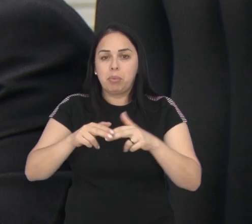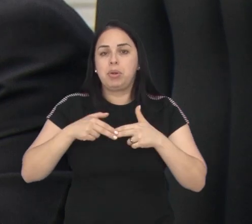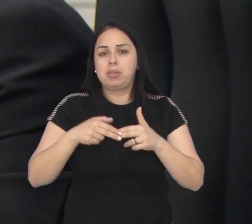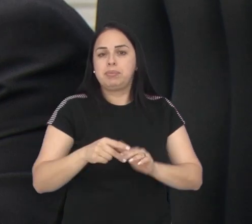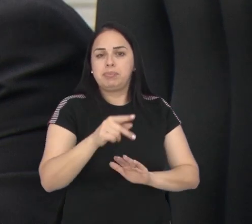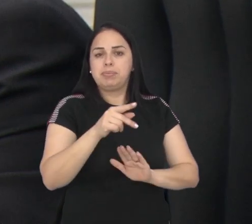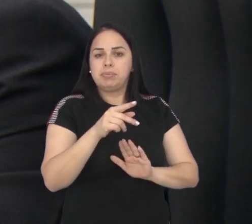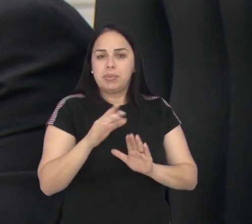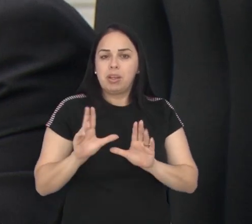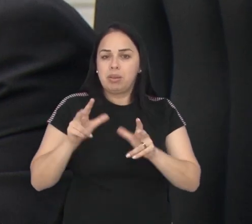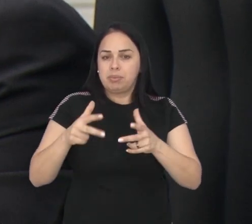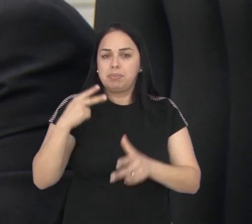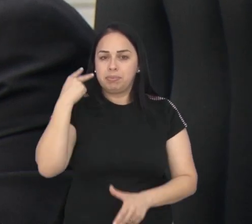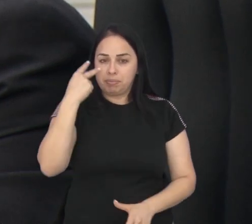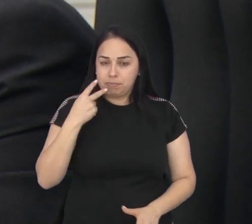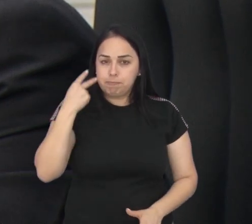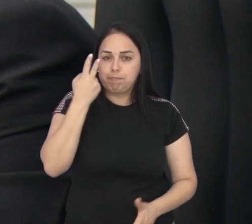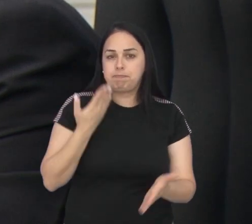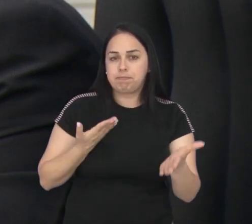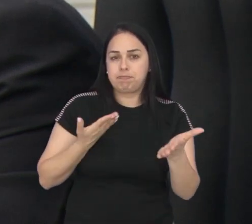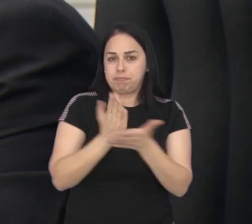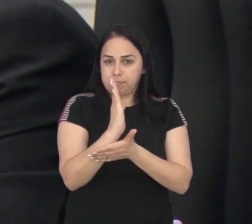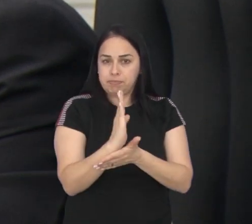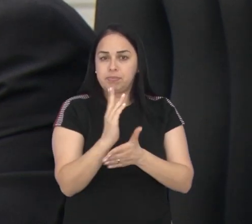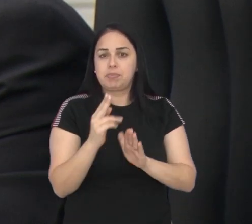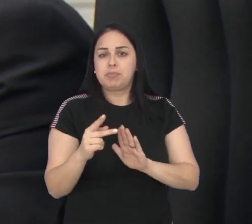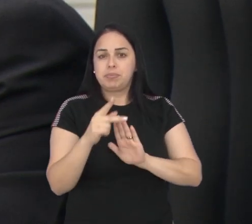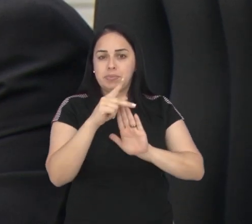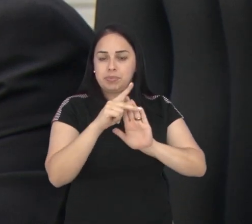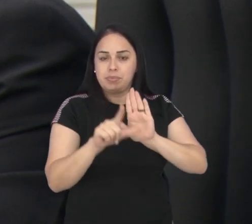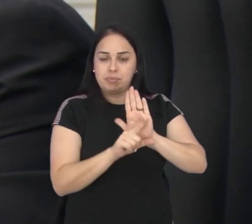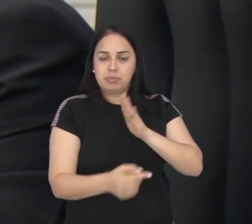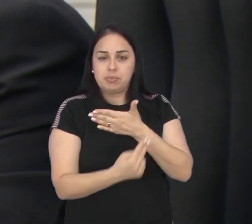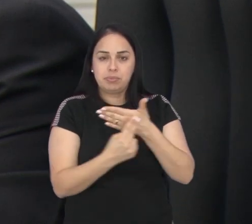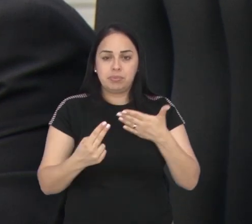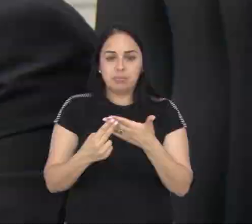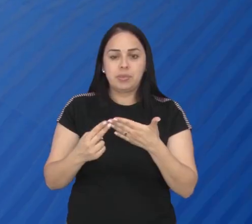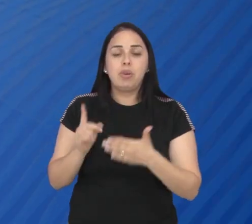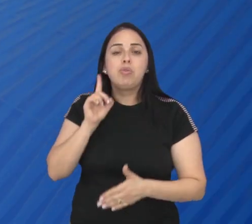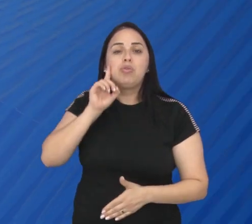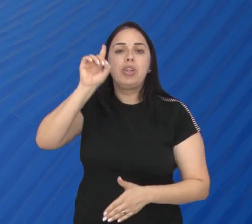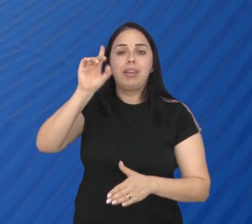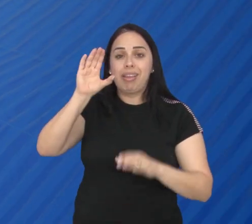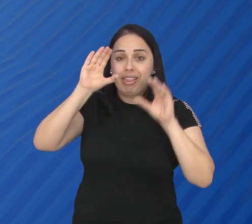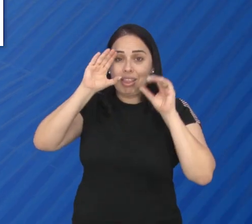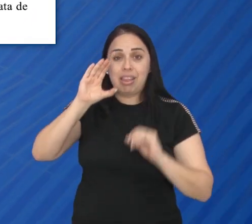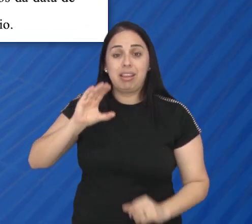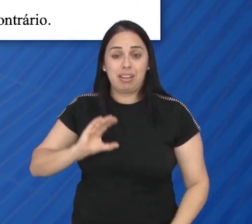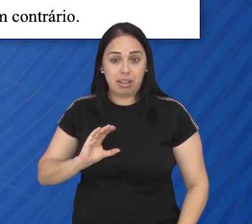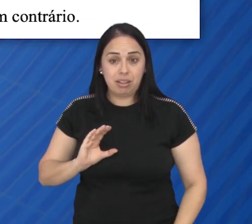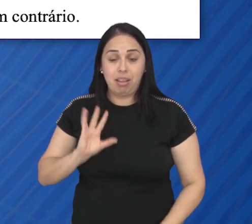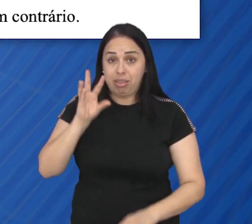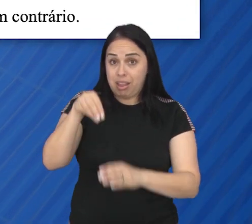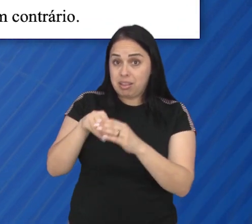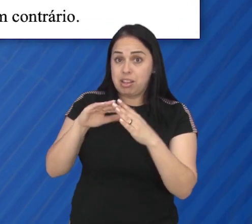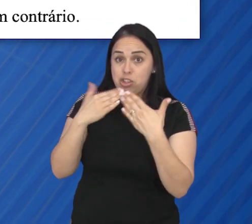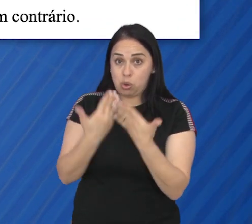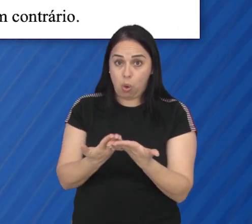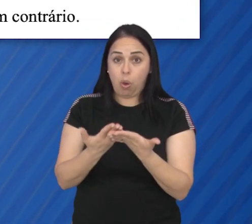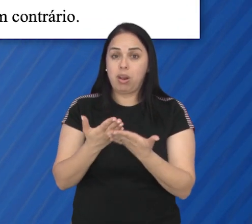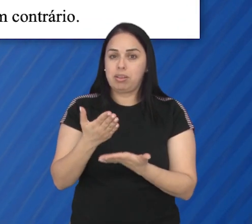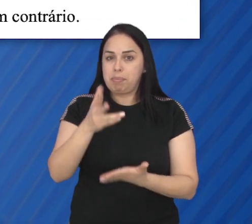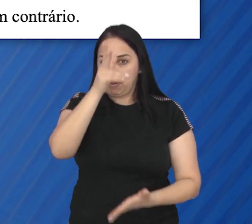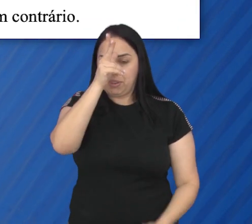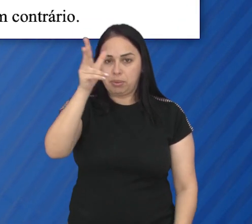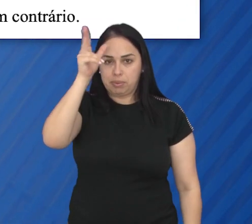a Câmara Municipal aprovou o projeto de lei de autoria do vereador Roberto do Eleven, que institui o Dia da Cidadania